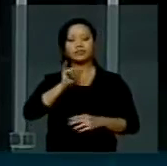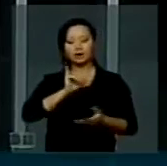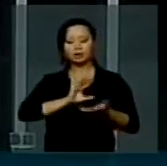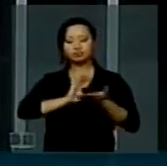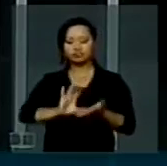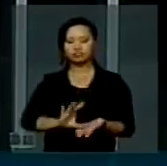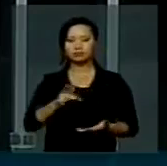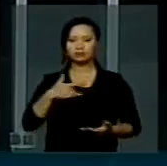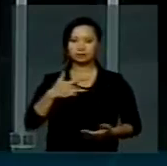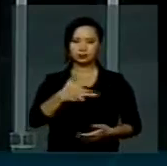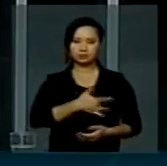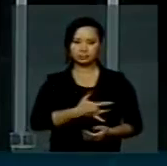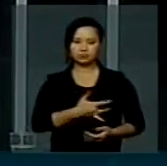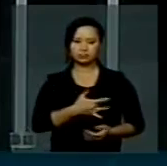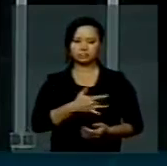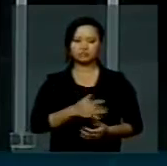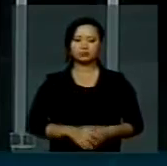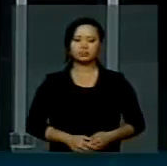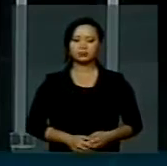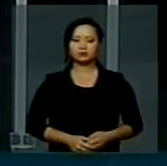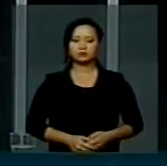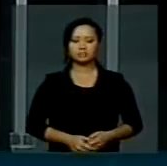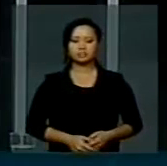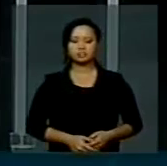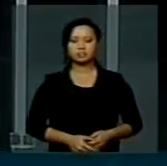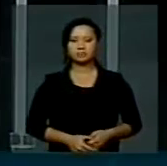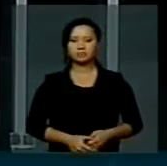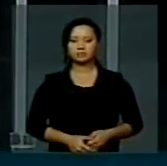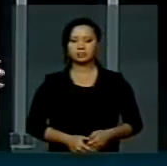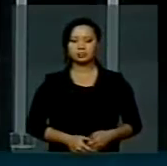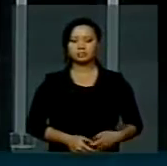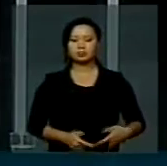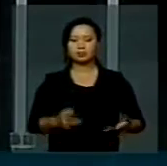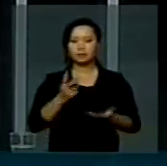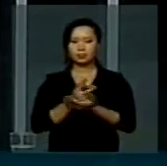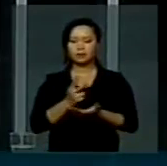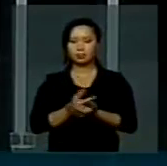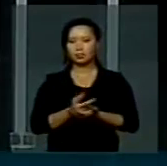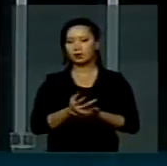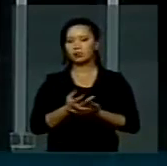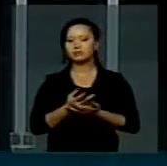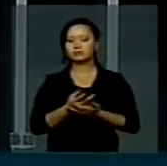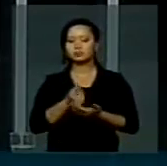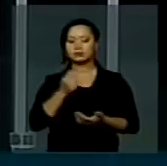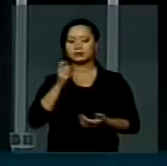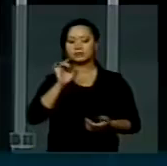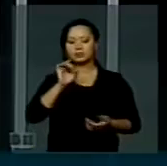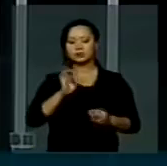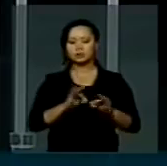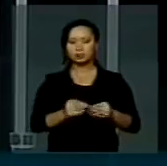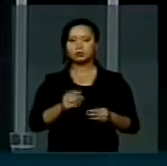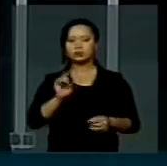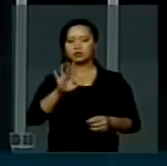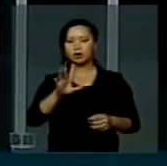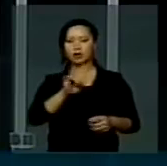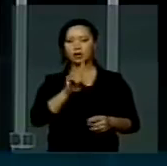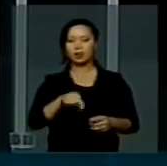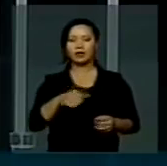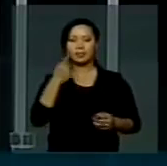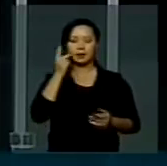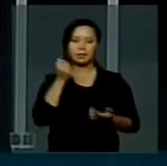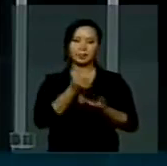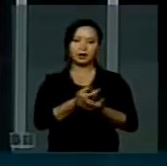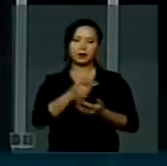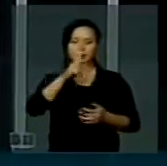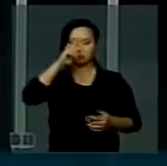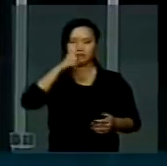investimentos exatamente na área de saúde. Tanto custeio como investimento, só não para a folha de pagamento de pessoal e benefícios pessoais, exatamente